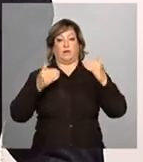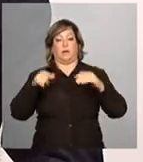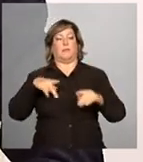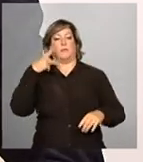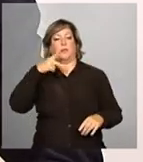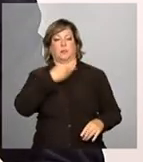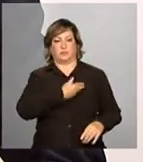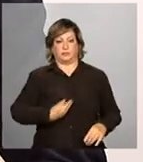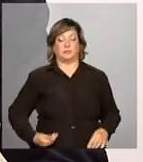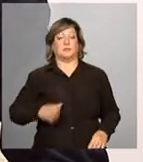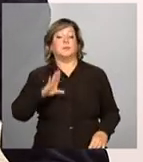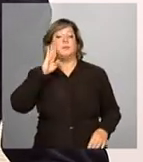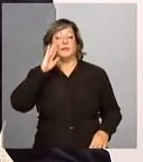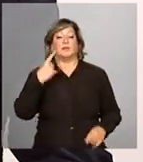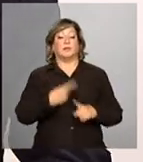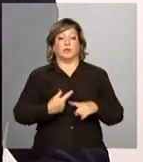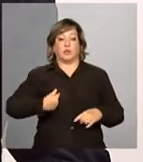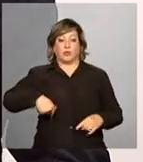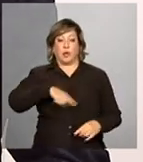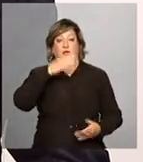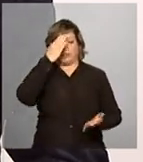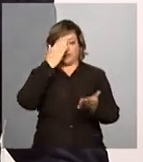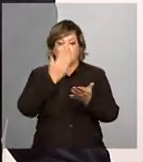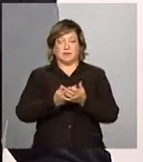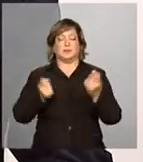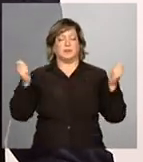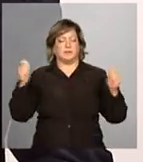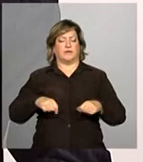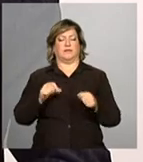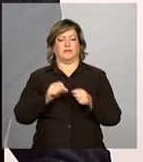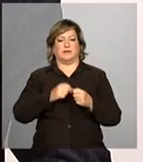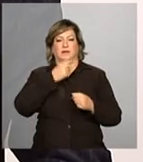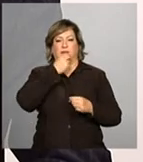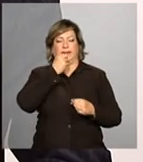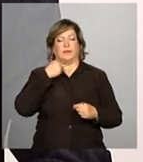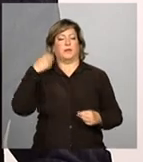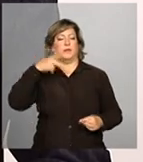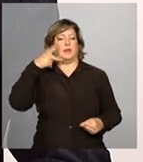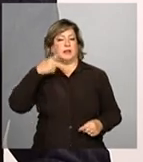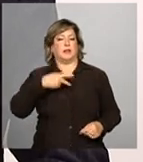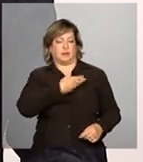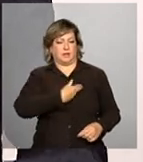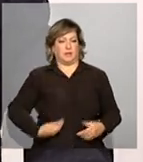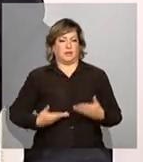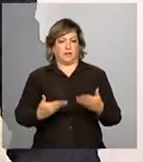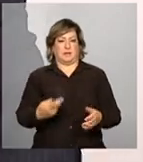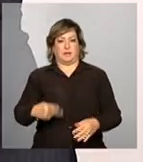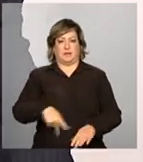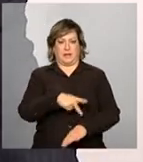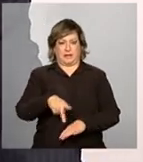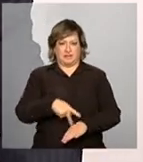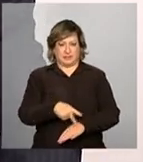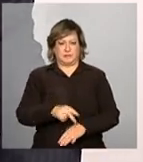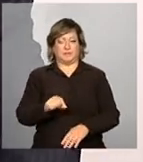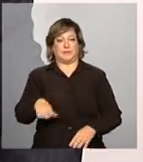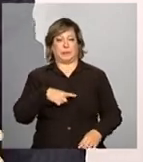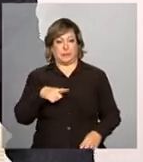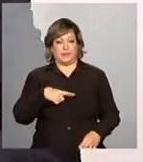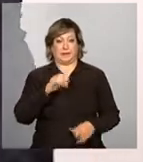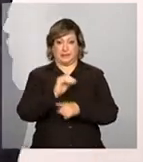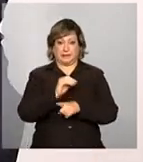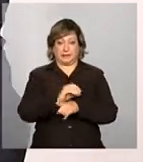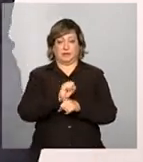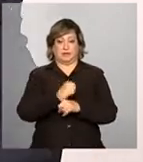pública mas principalmente Nós acreditamos que é possível fazer política pública com seriedade nesse país então a política pública de assistência social